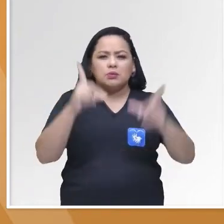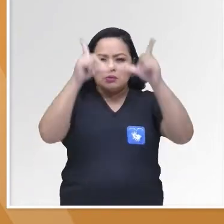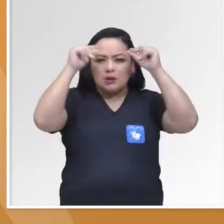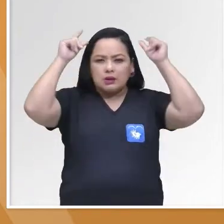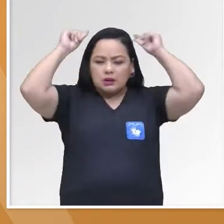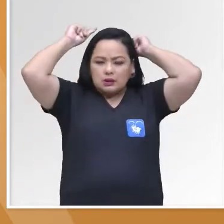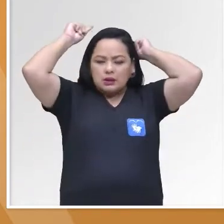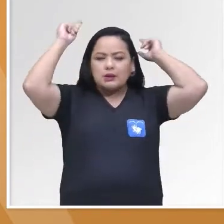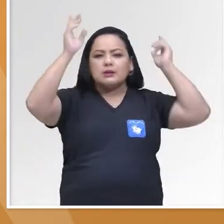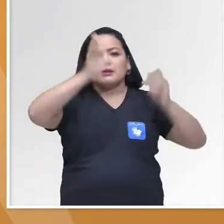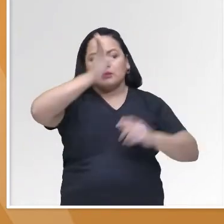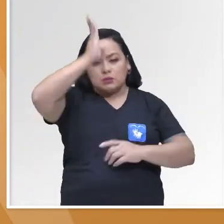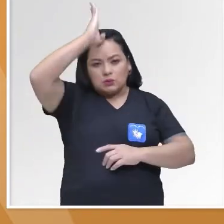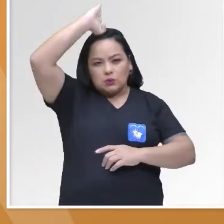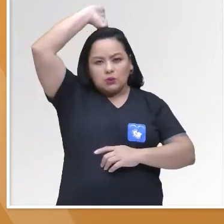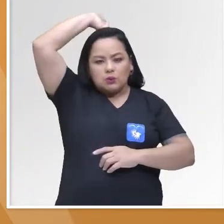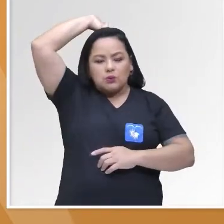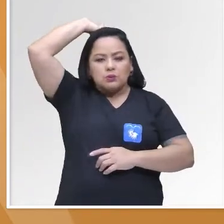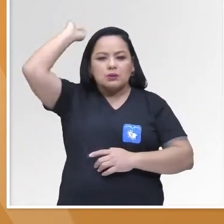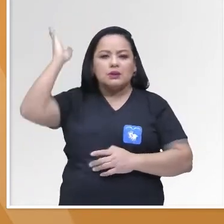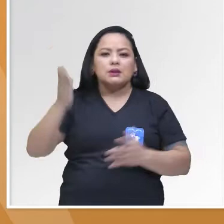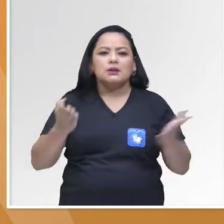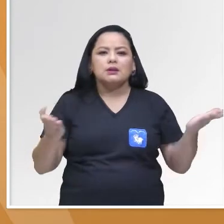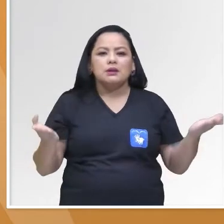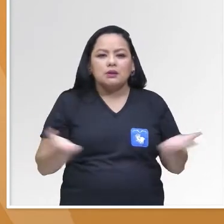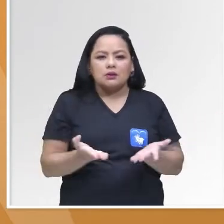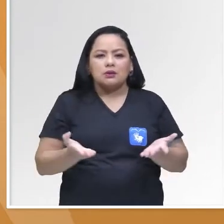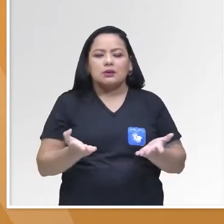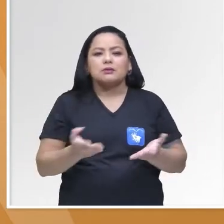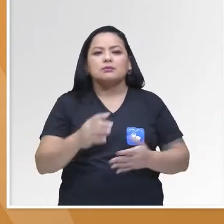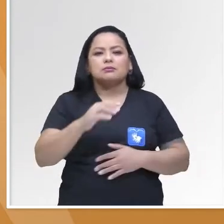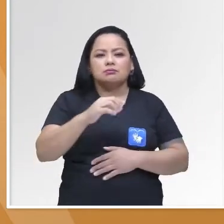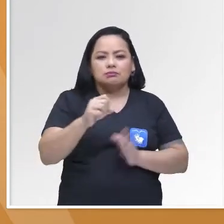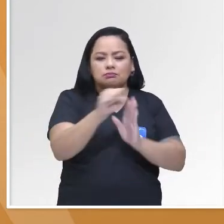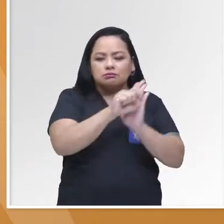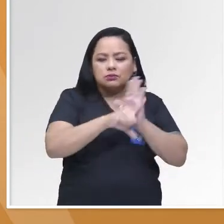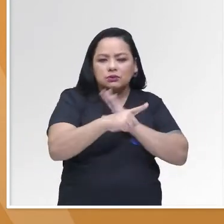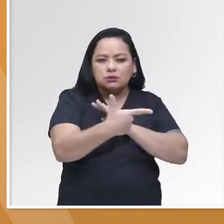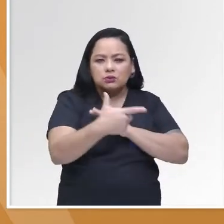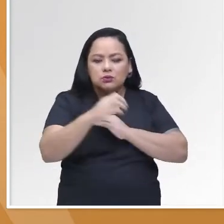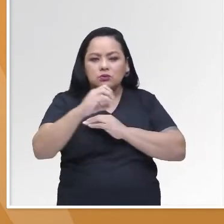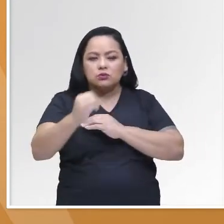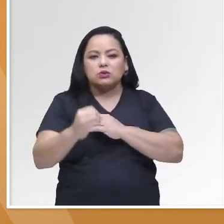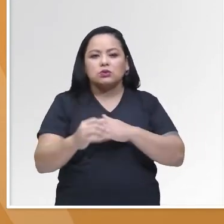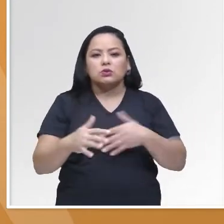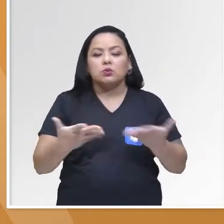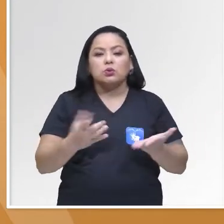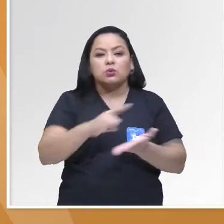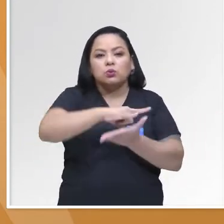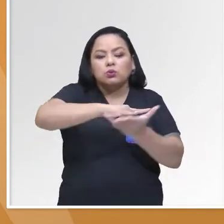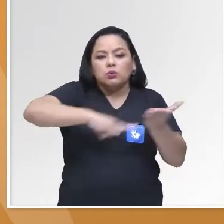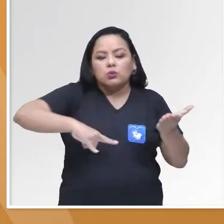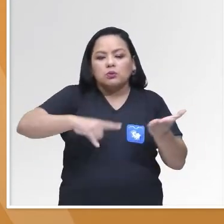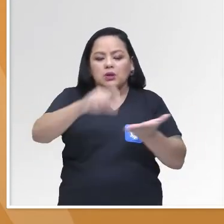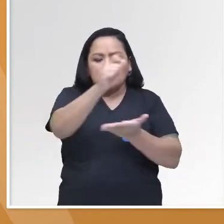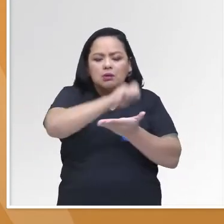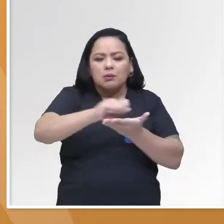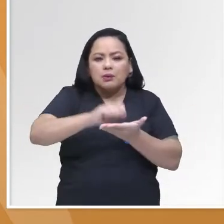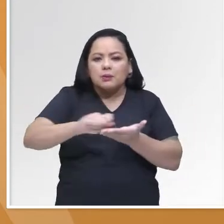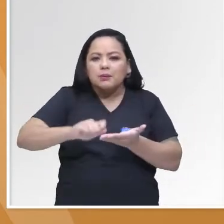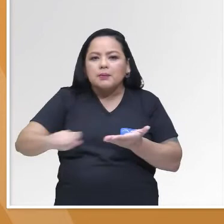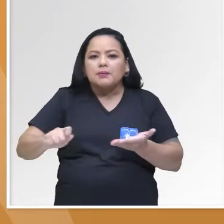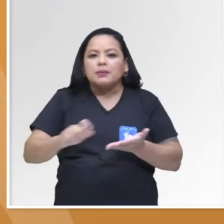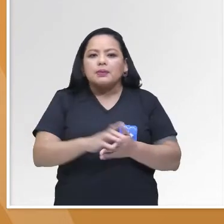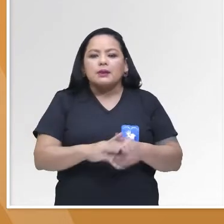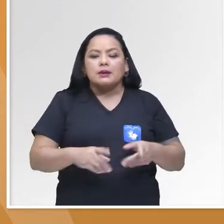Grécia, passa por Roma e chega até o século XX, quando um documento é redigido